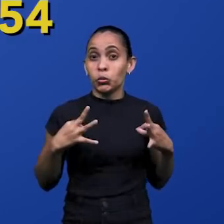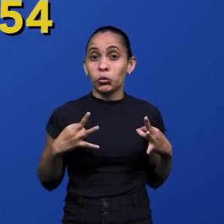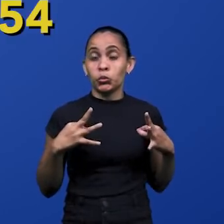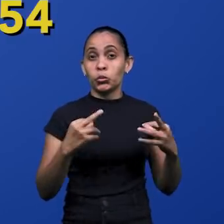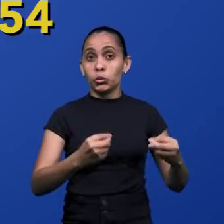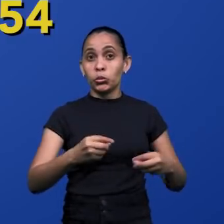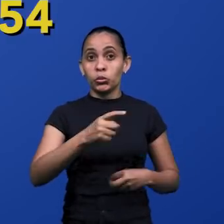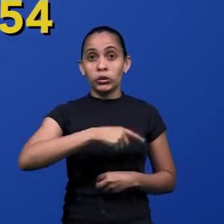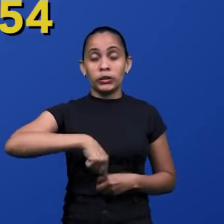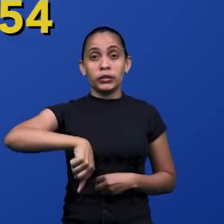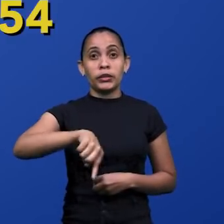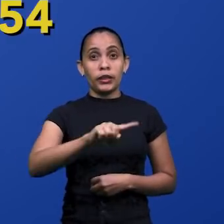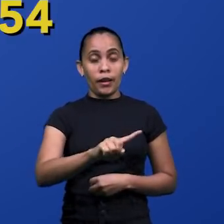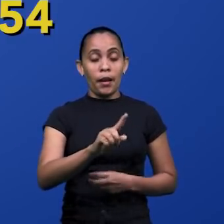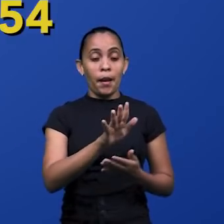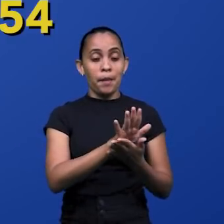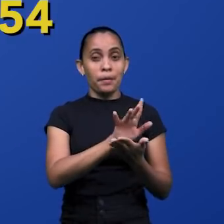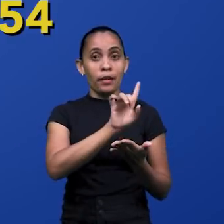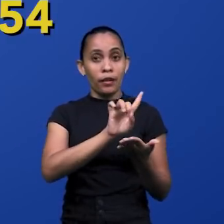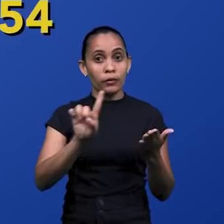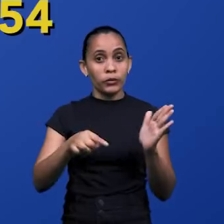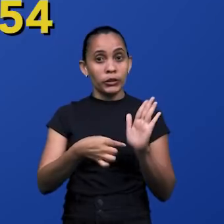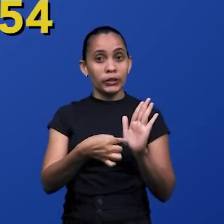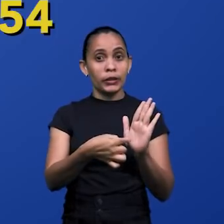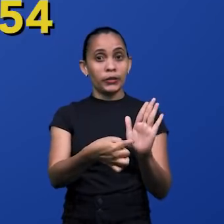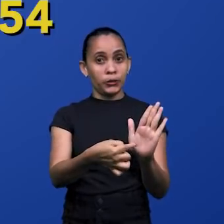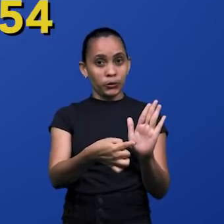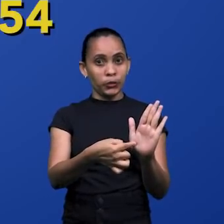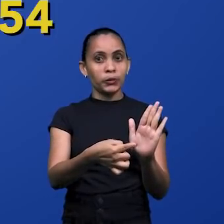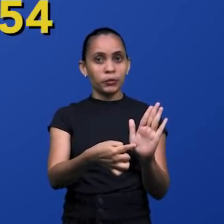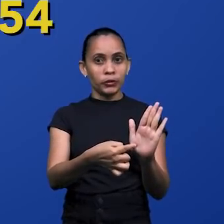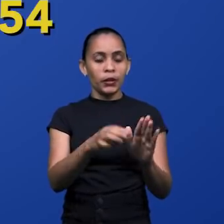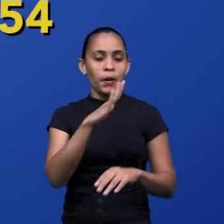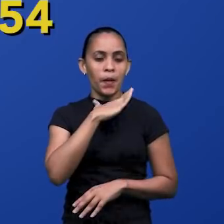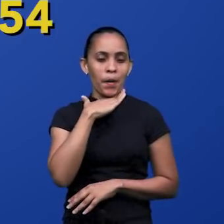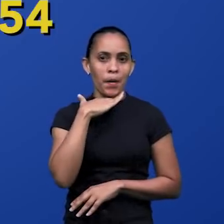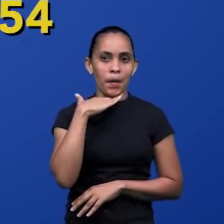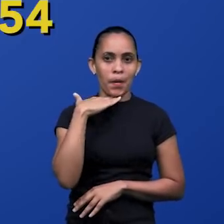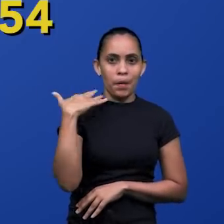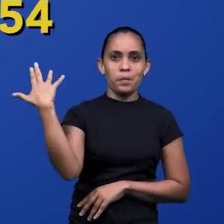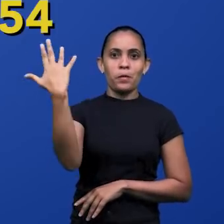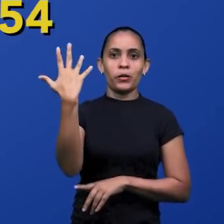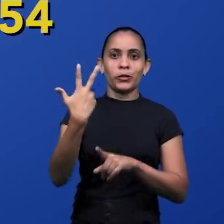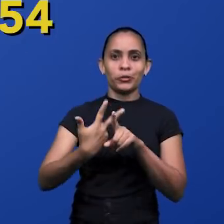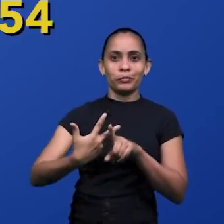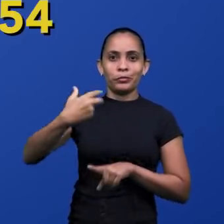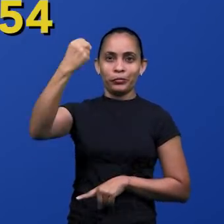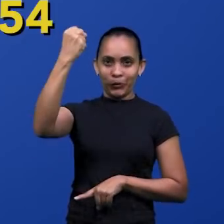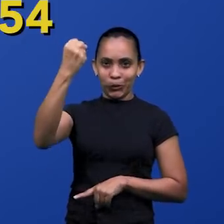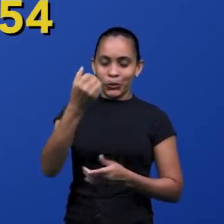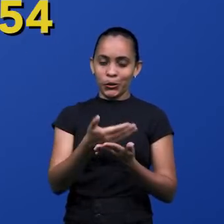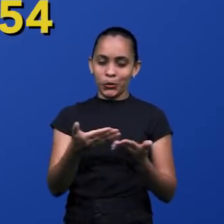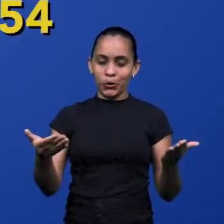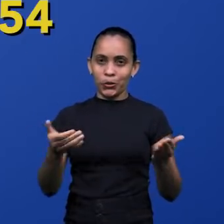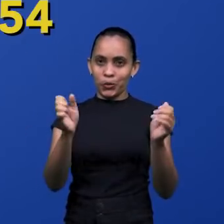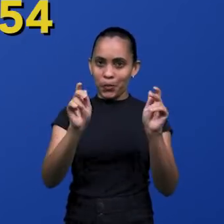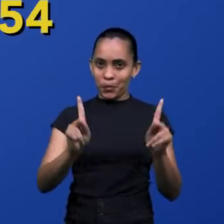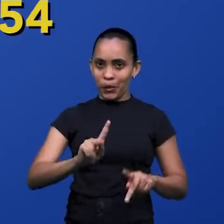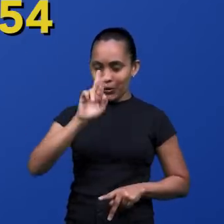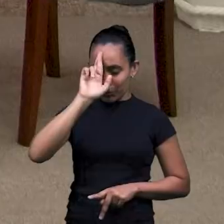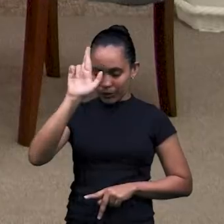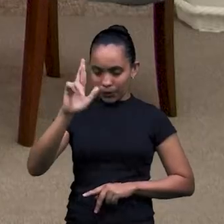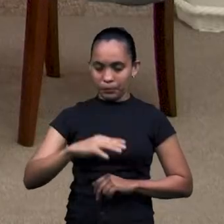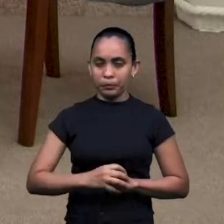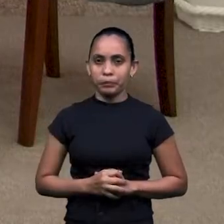então cumprir-se-á a palavra que está escrita: tragada foi a morte na vitória. A paz do